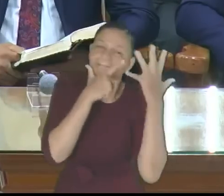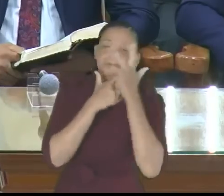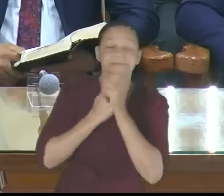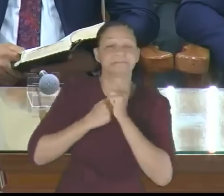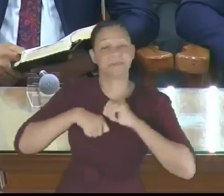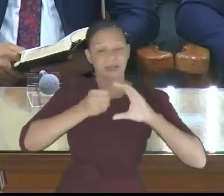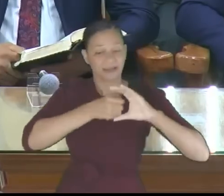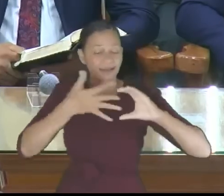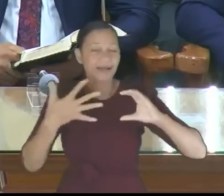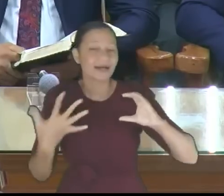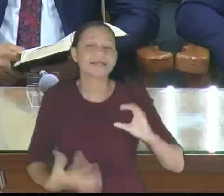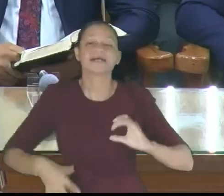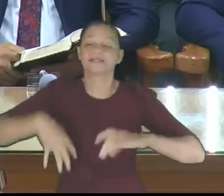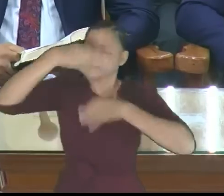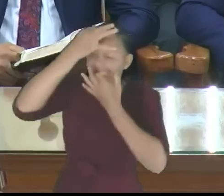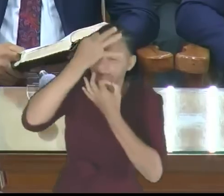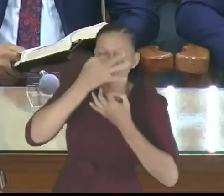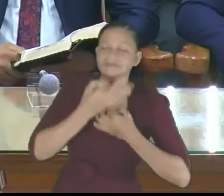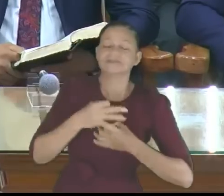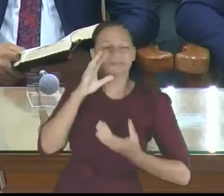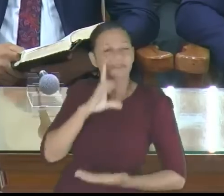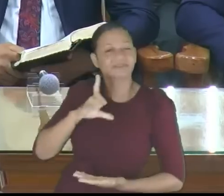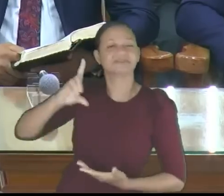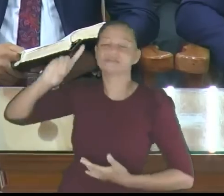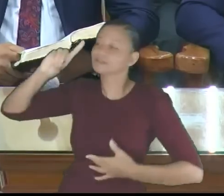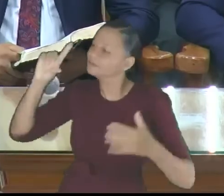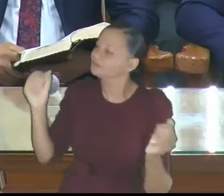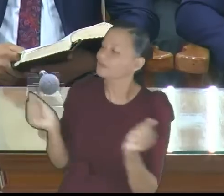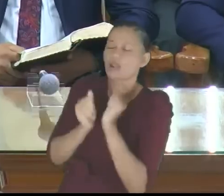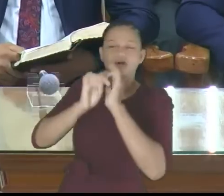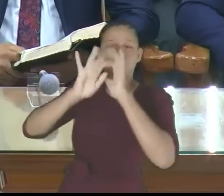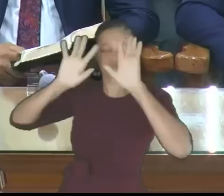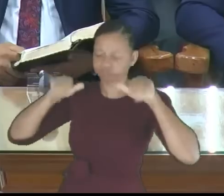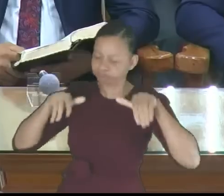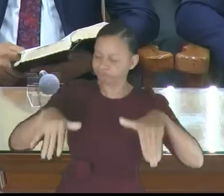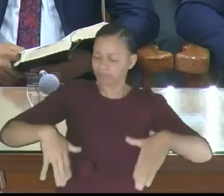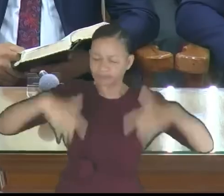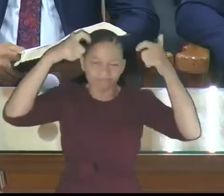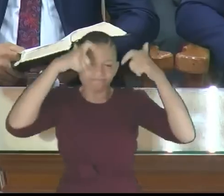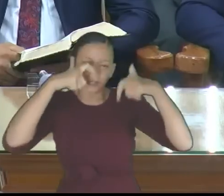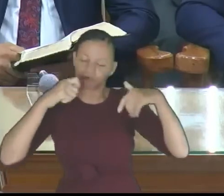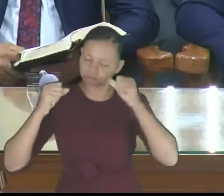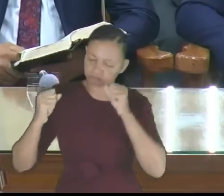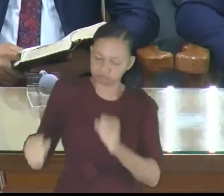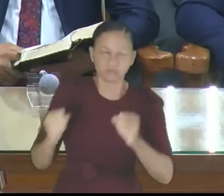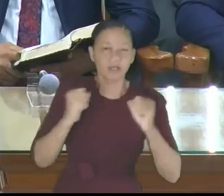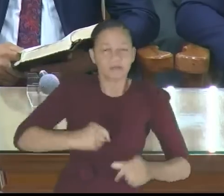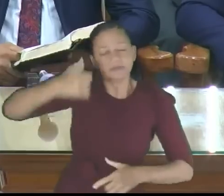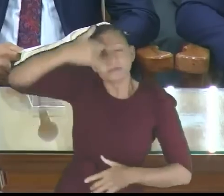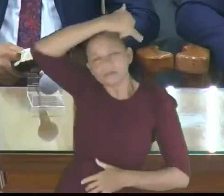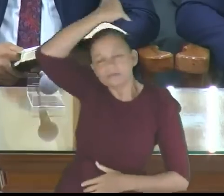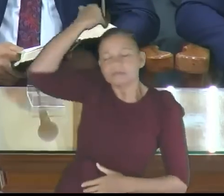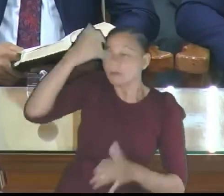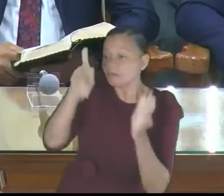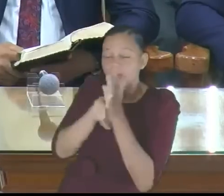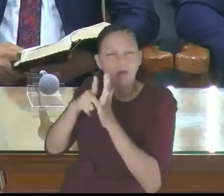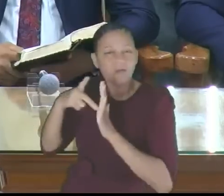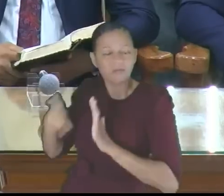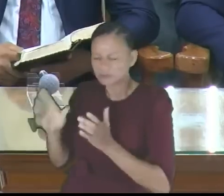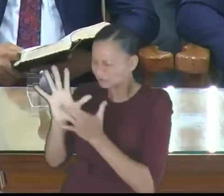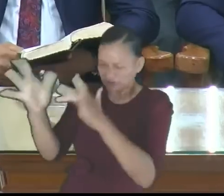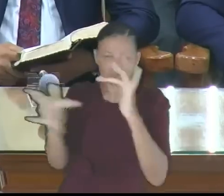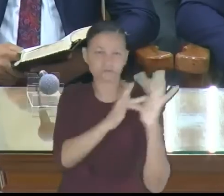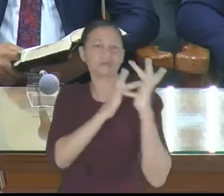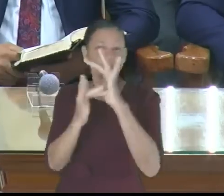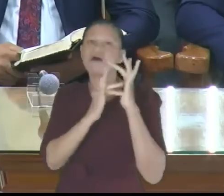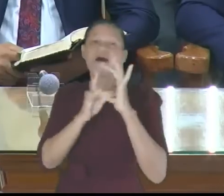santidade, pela sua divindade, pela sua glória, pela sua majestade, pelo seu poder, pela sua unção, pela sua maravilha. Jesus